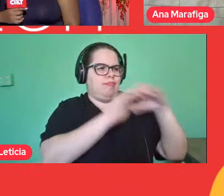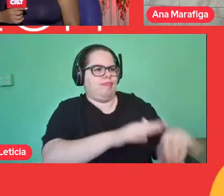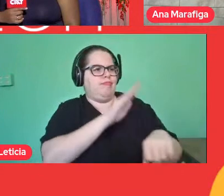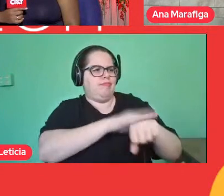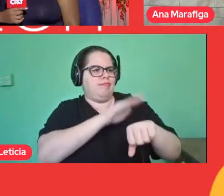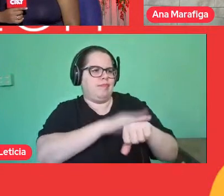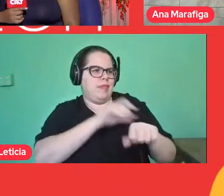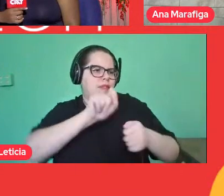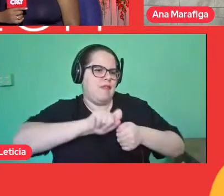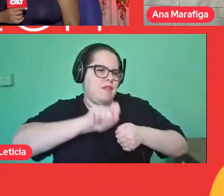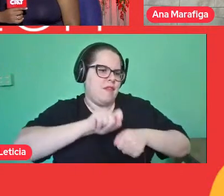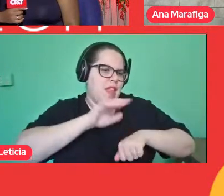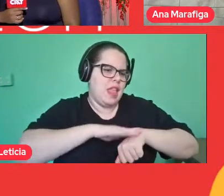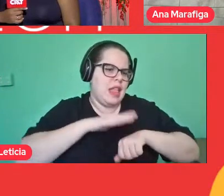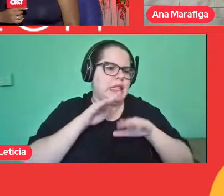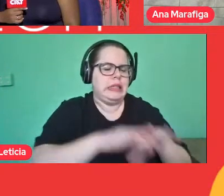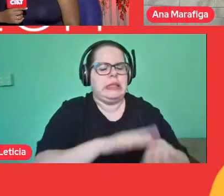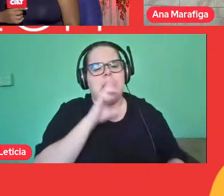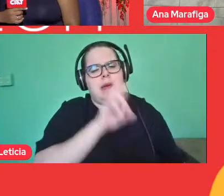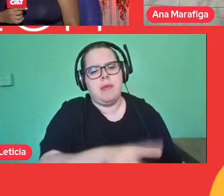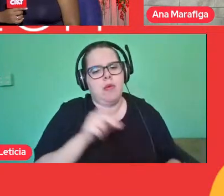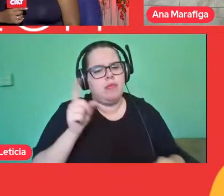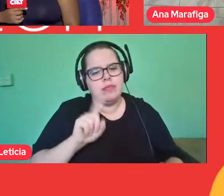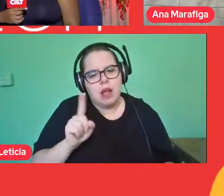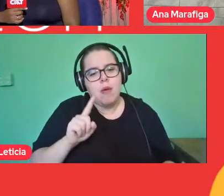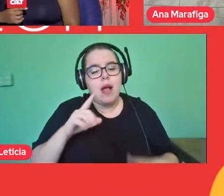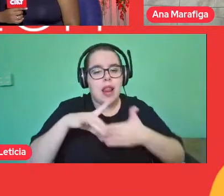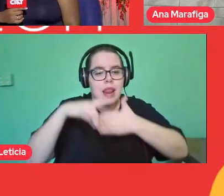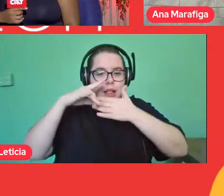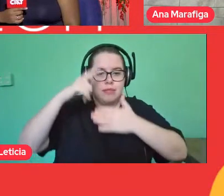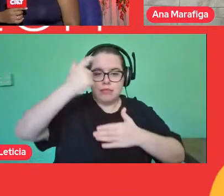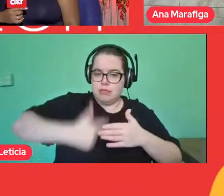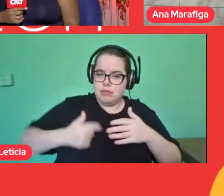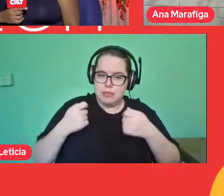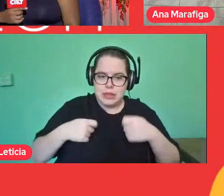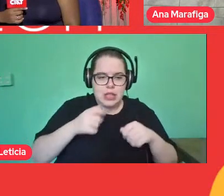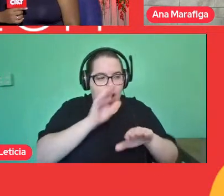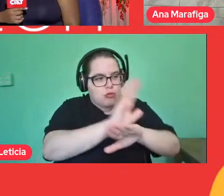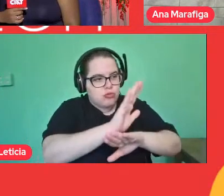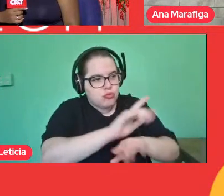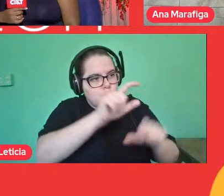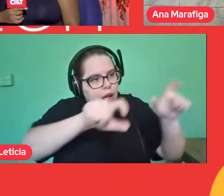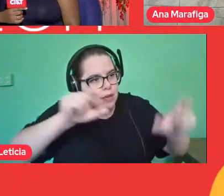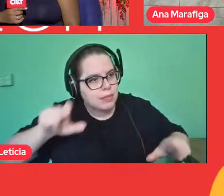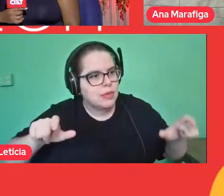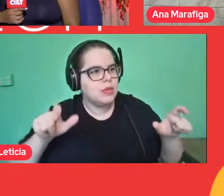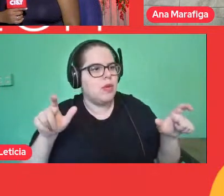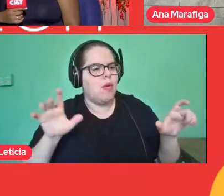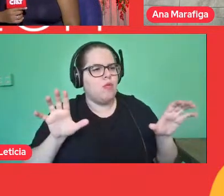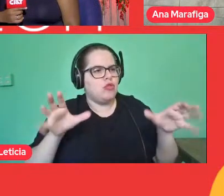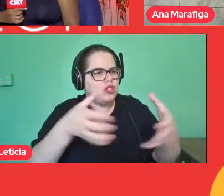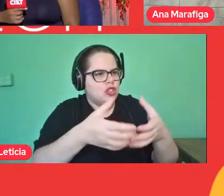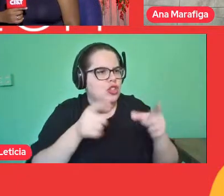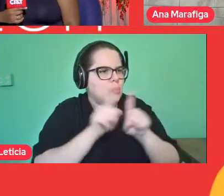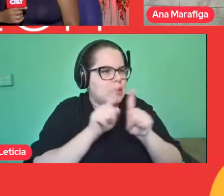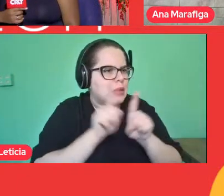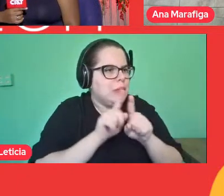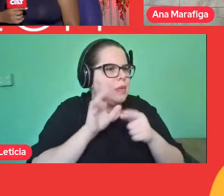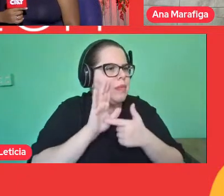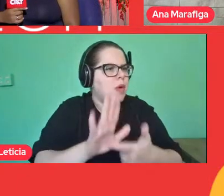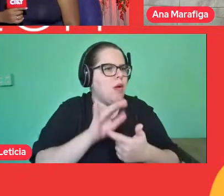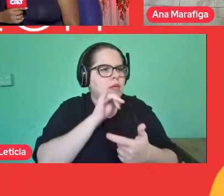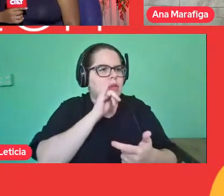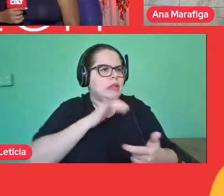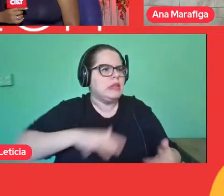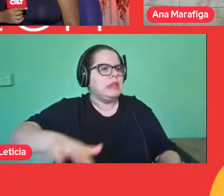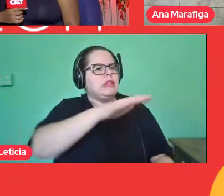feito, né? Então, é muito mais rico um lugar onde a liderança, ela está ali para ajudar o time, as pessoas, né, que estão